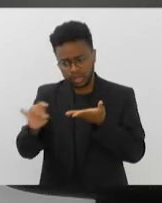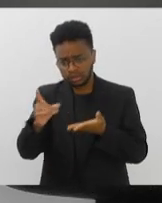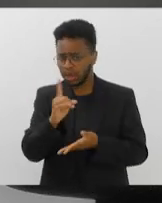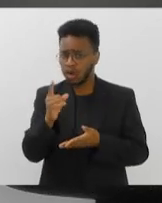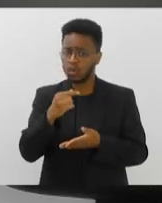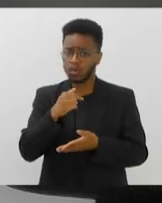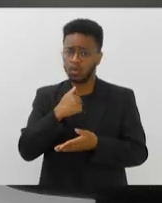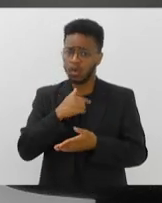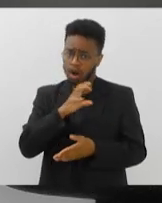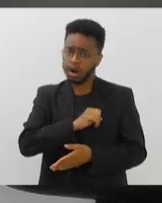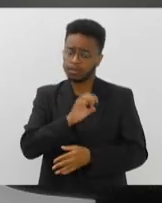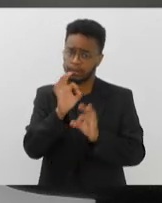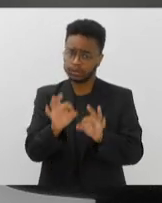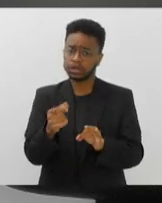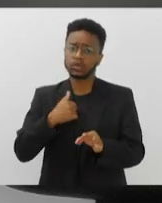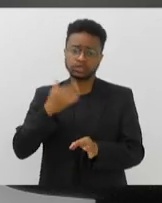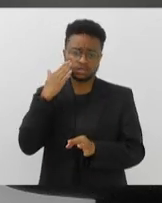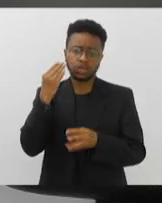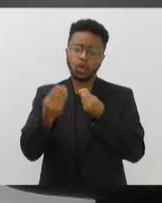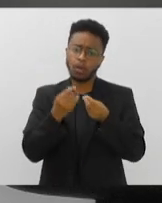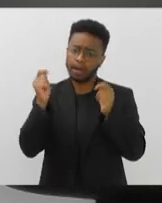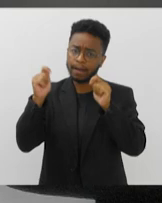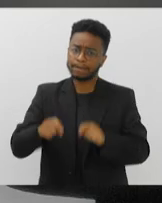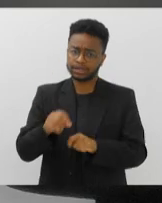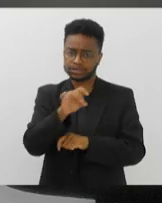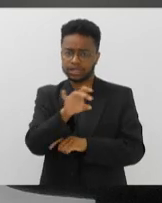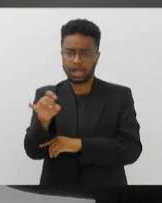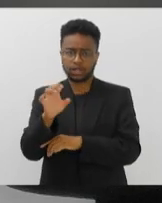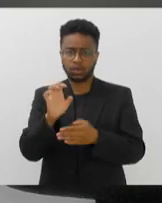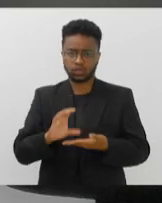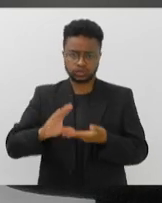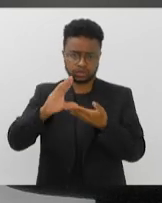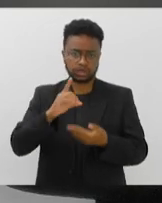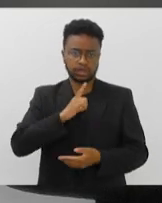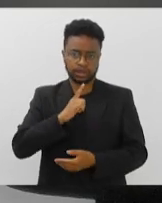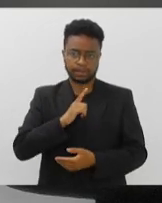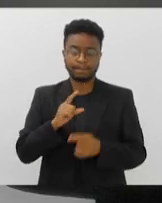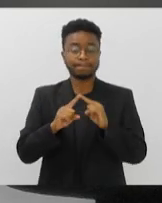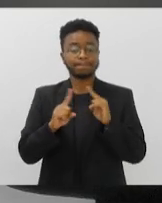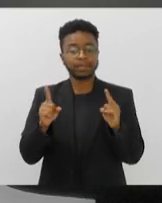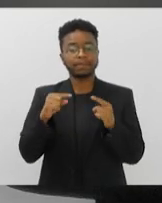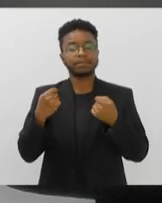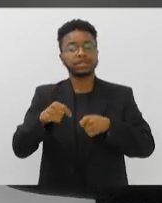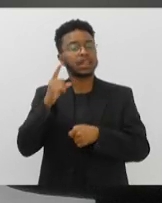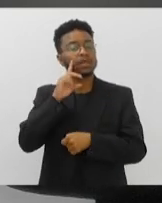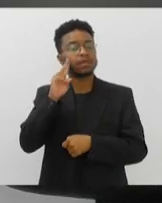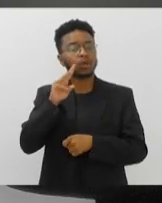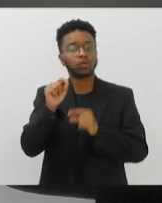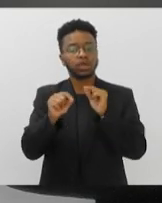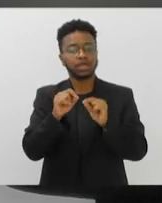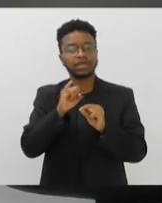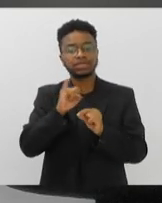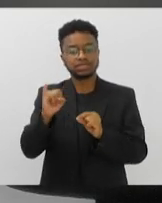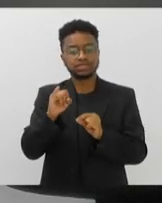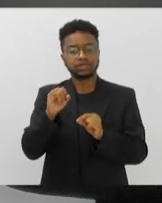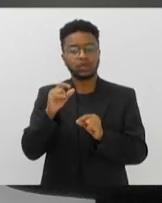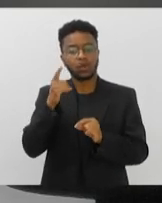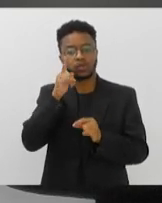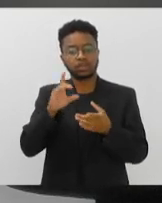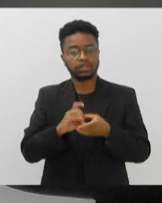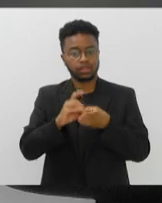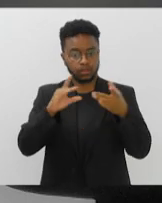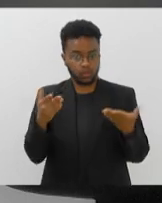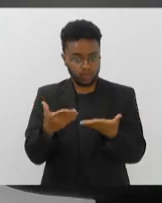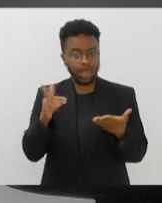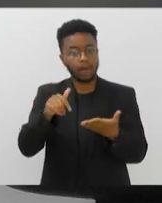sei o potencial gigantesco que os conselhos têm e os conselhos vamos lembrar o seguinte pra gente chegar na democracia que a gente tem hoje bo ruim é o melhor